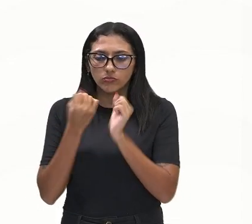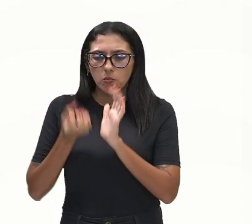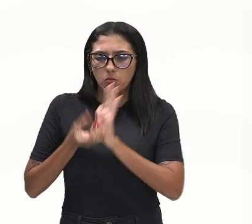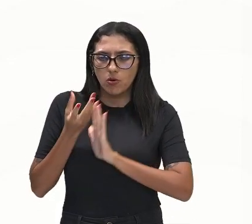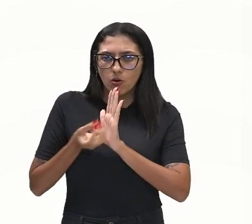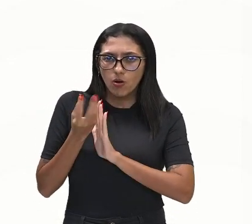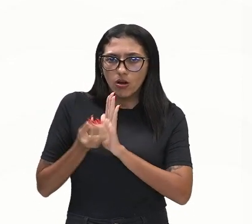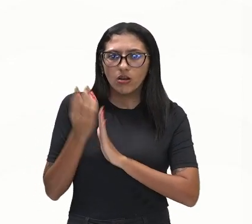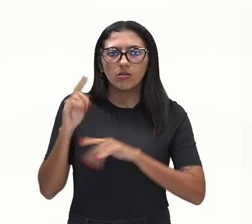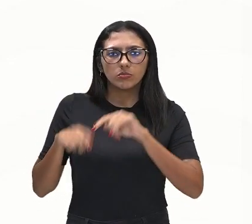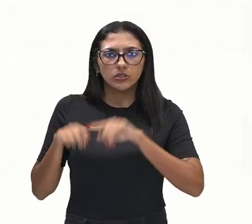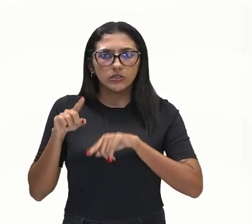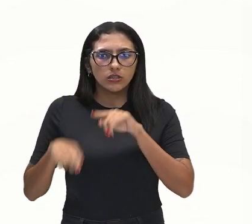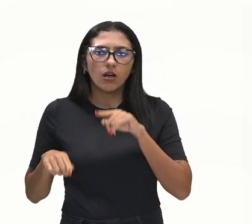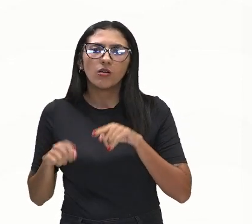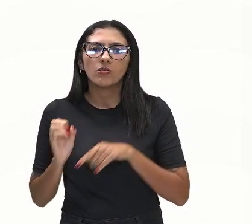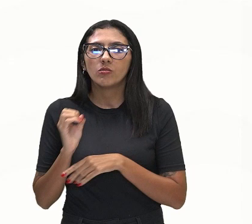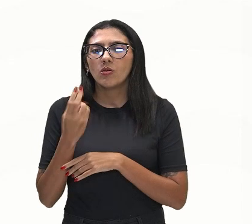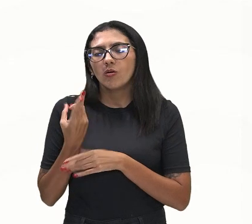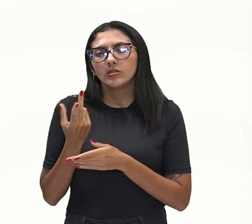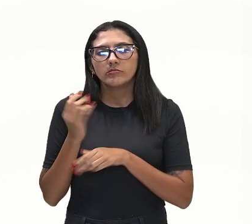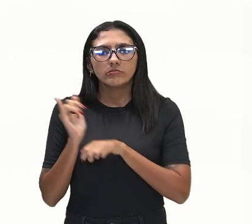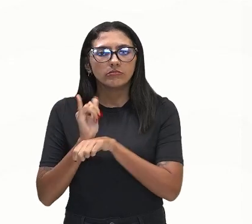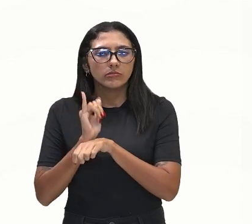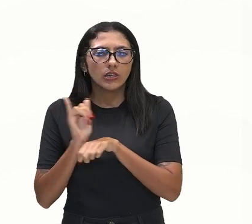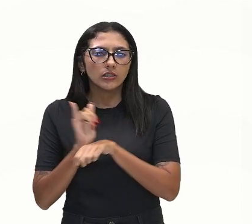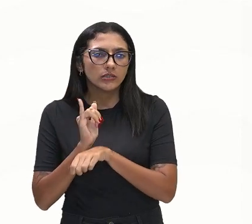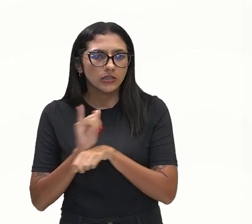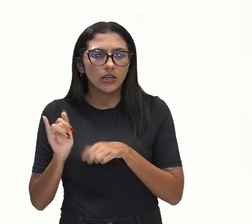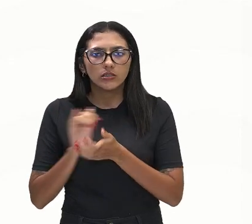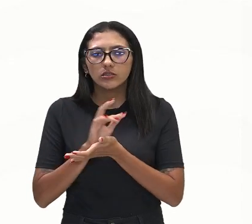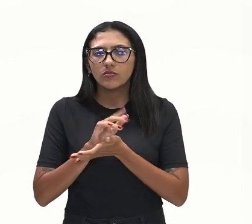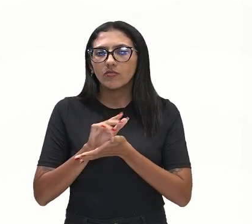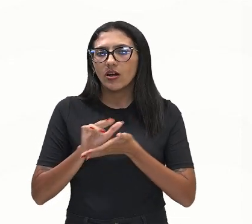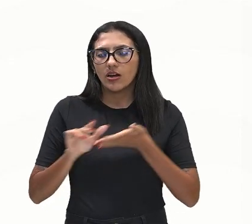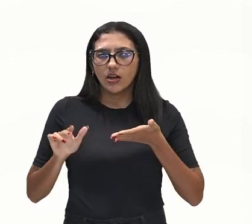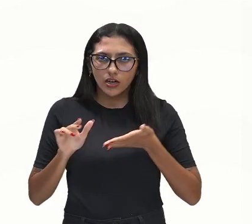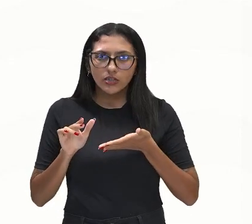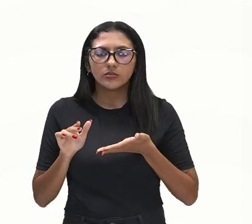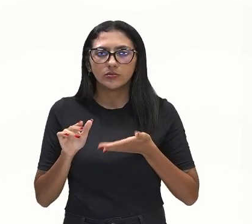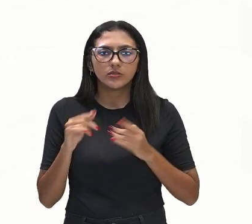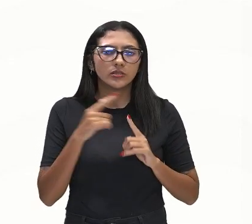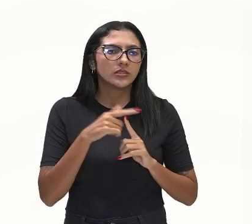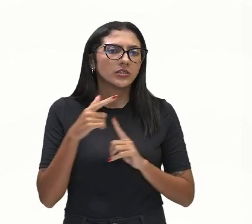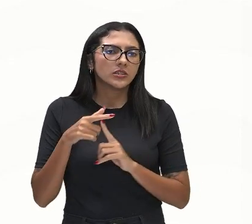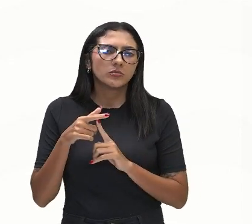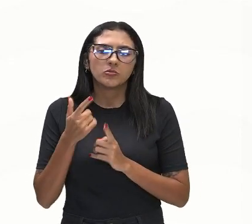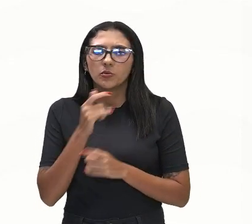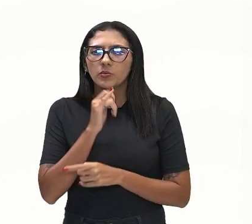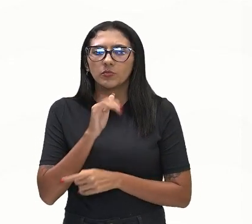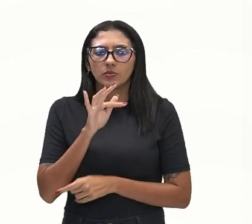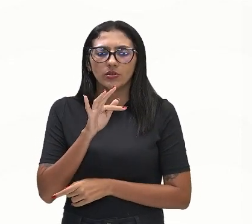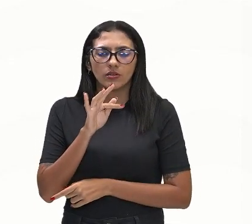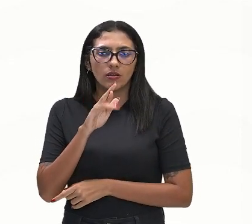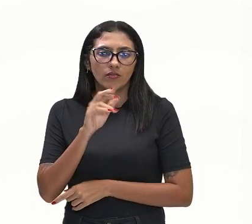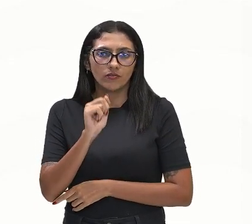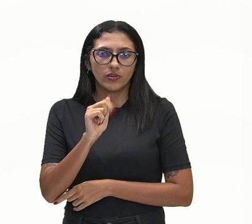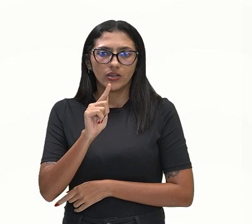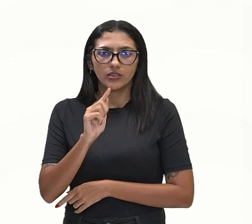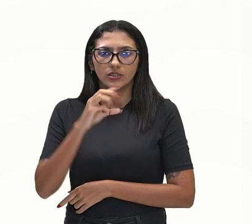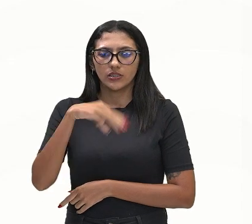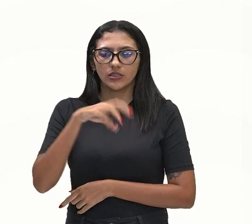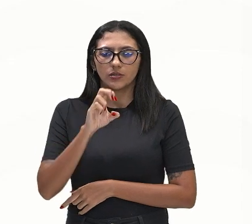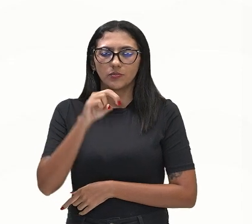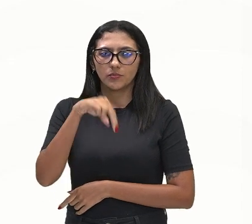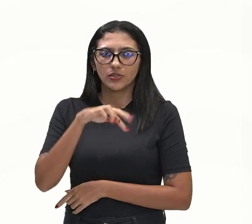como esse modo de produção pode ser feito. Ele pode ser feito de forma fragmentada. Vocês devem lembrar lá do